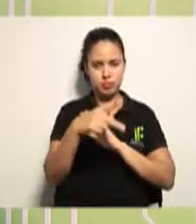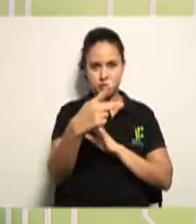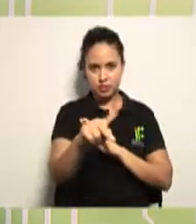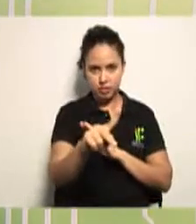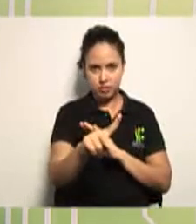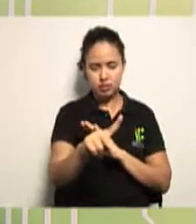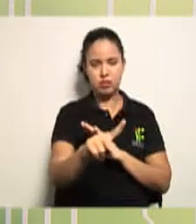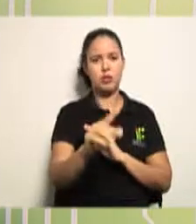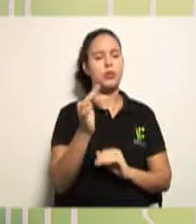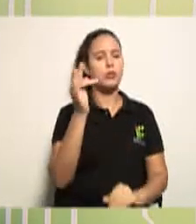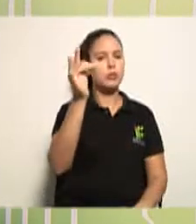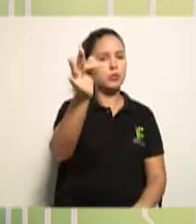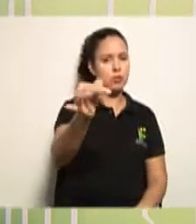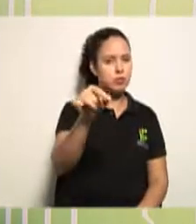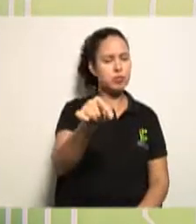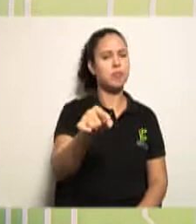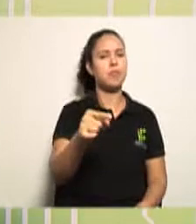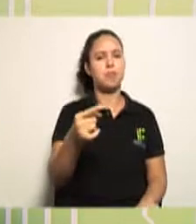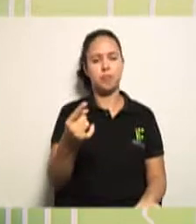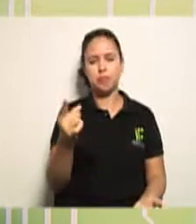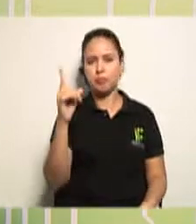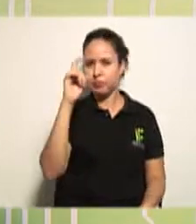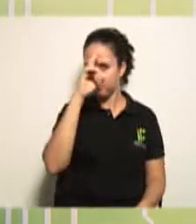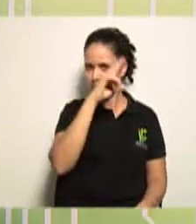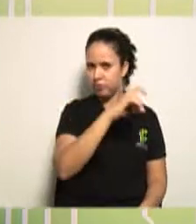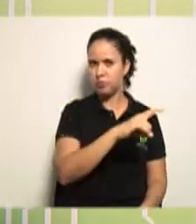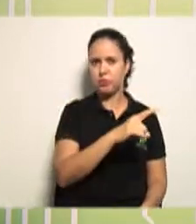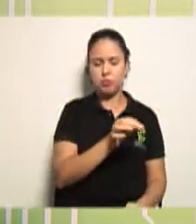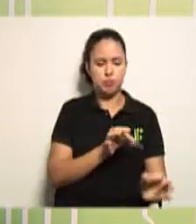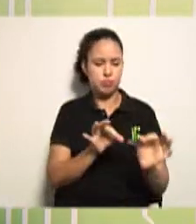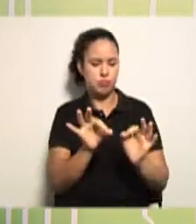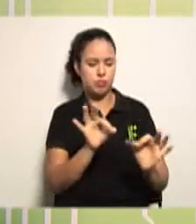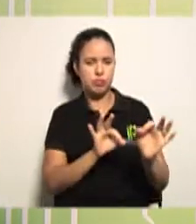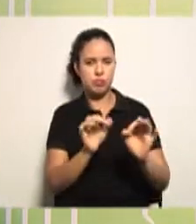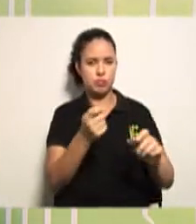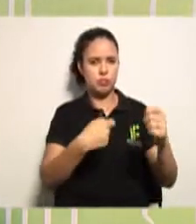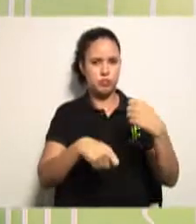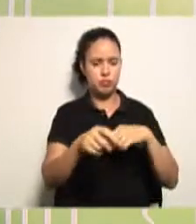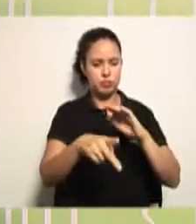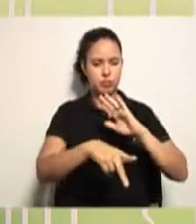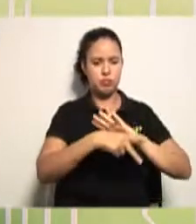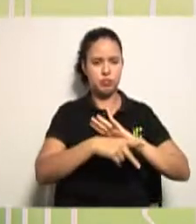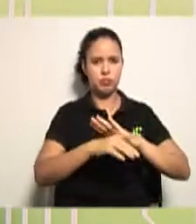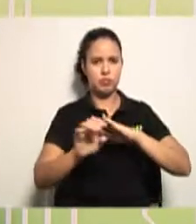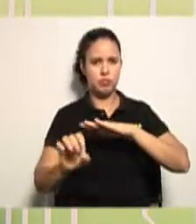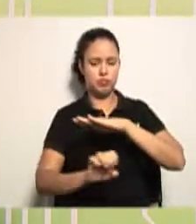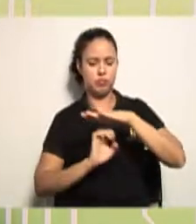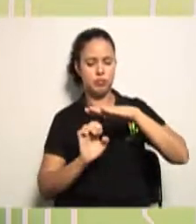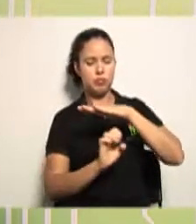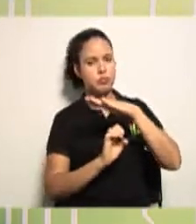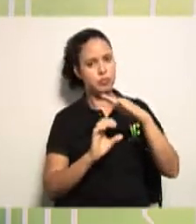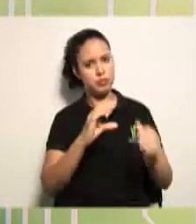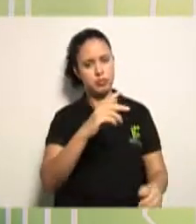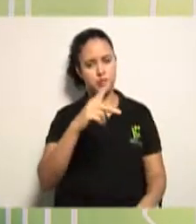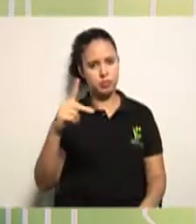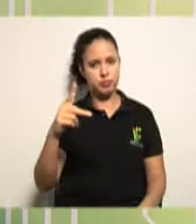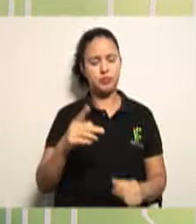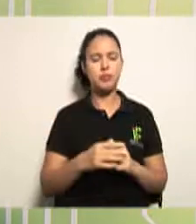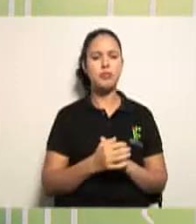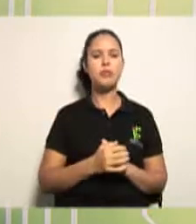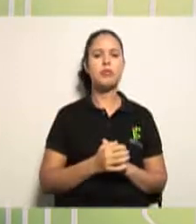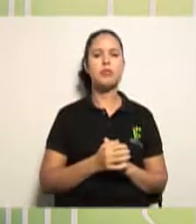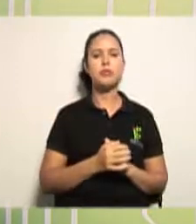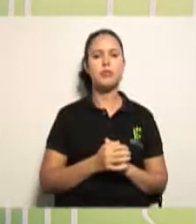de administrar o recurso de uma organização, de uma cooperativa. E é importante a gente olhar a cooperativa